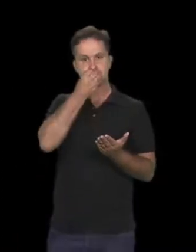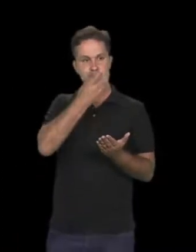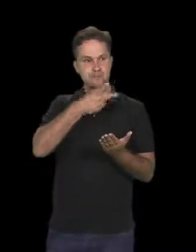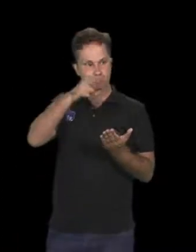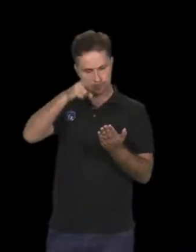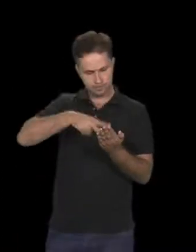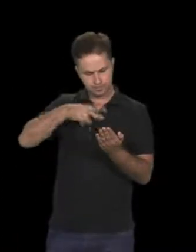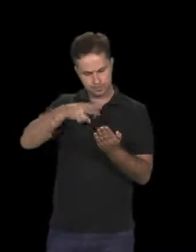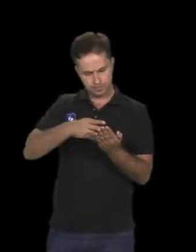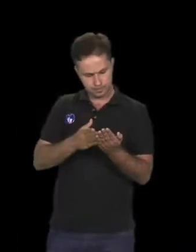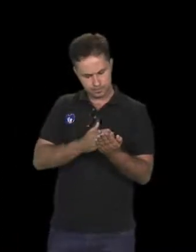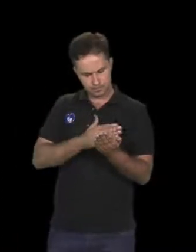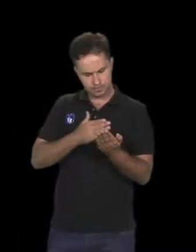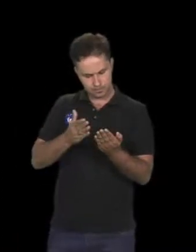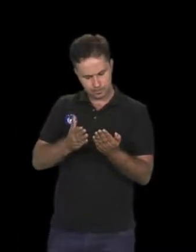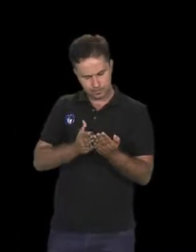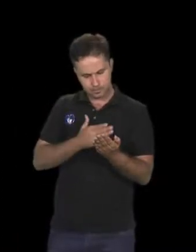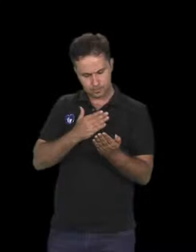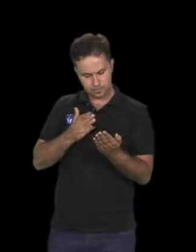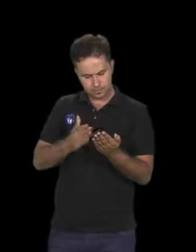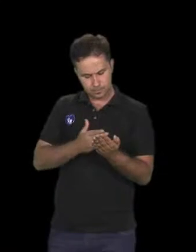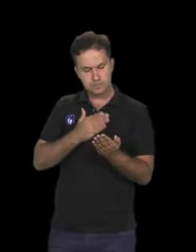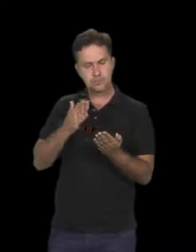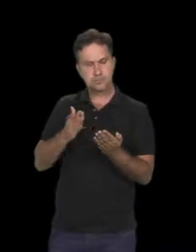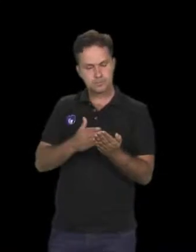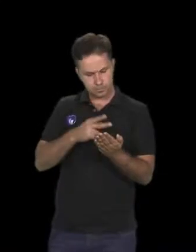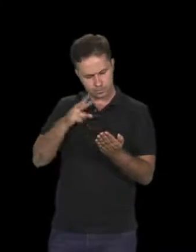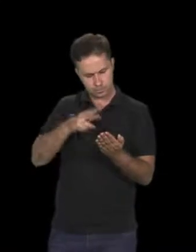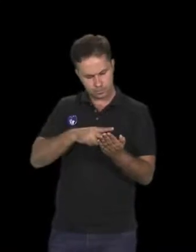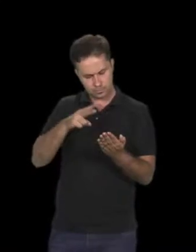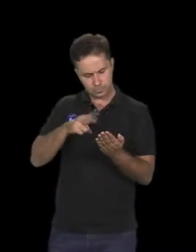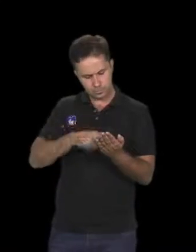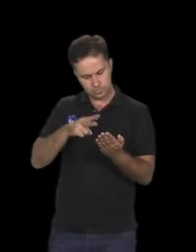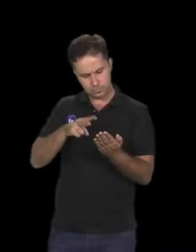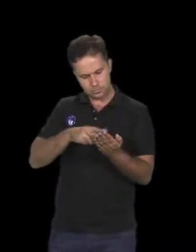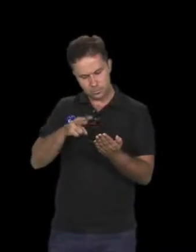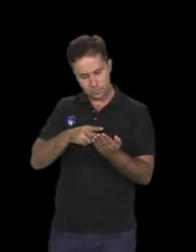pode... jornalismo é isso também, que interessante, a gente pode